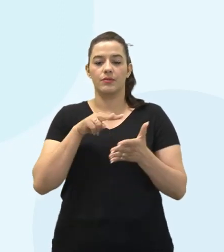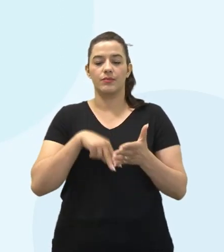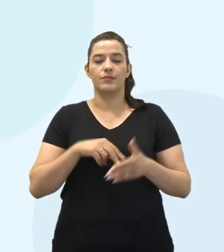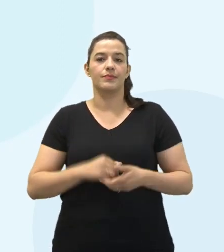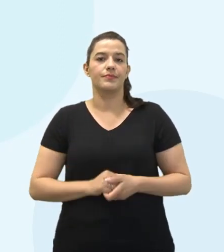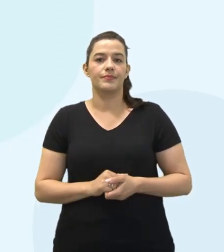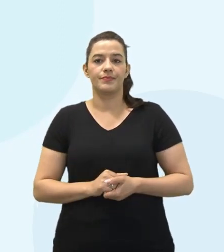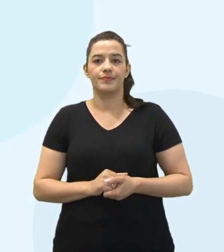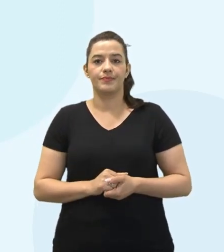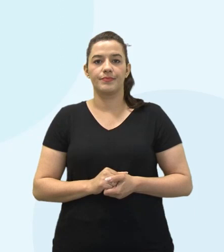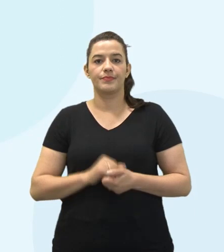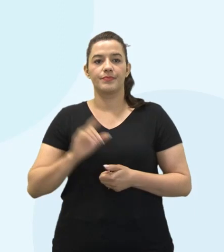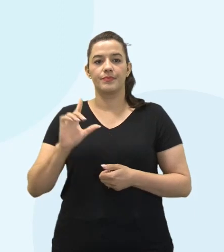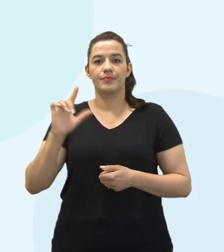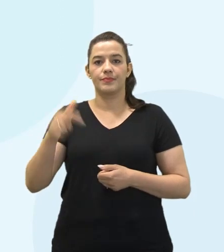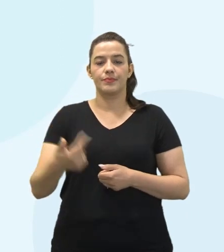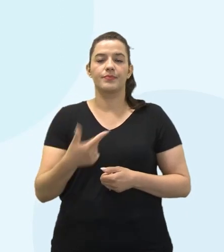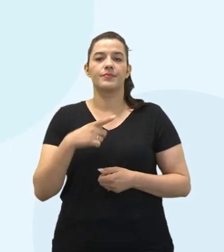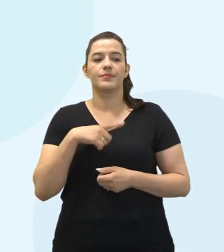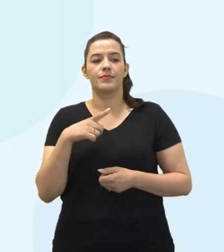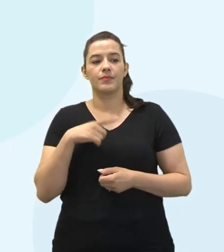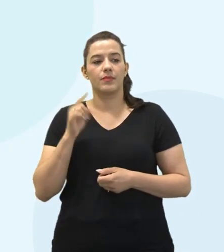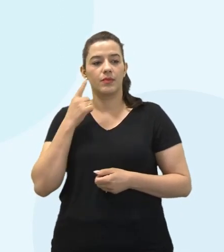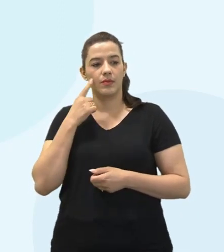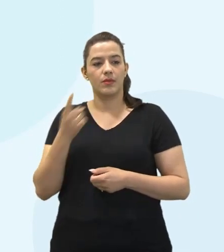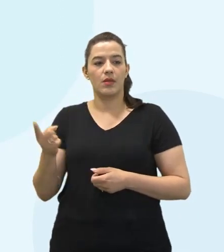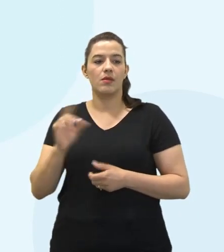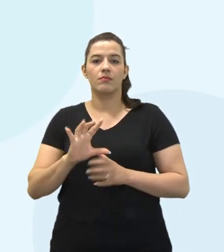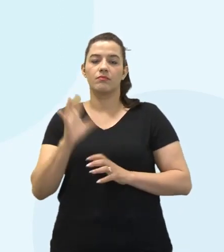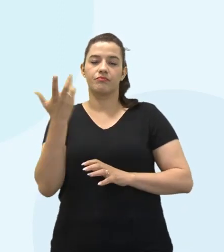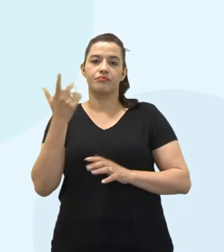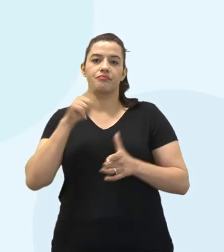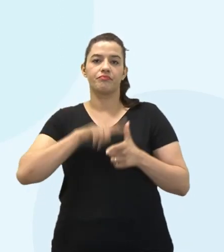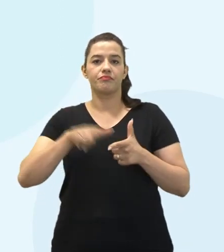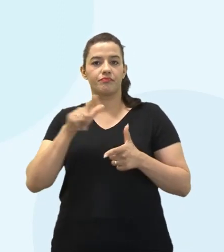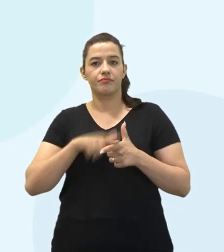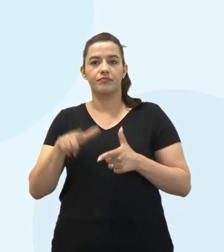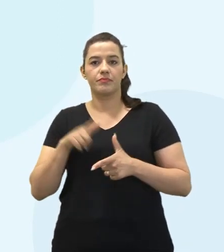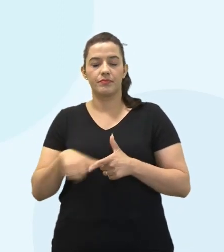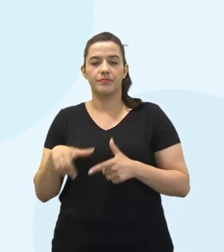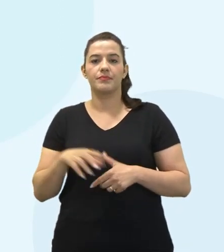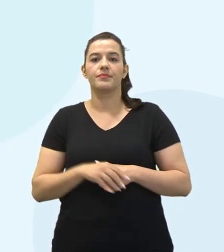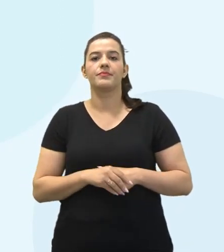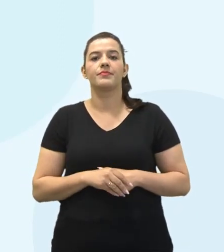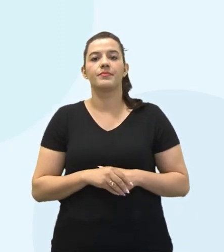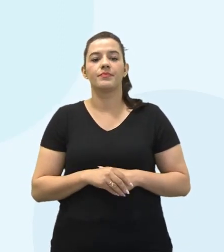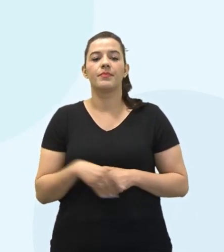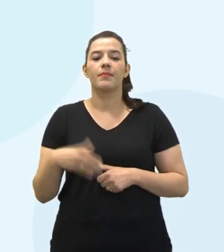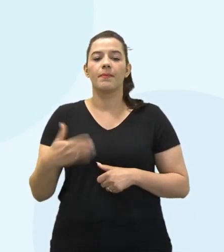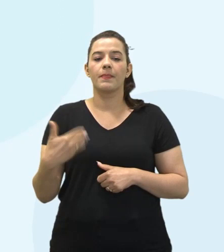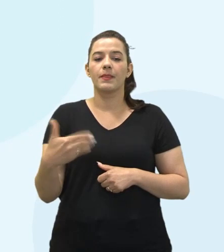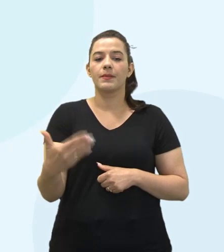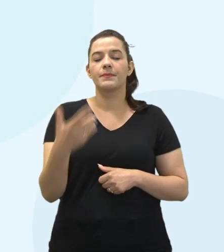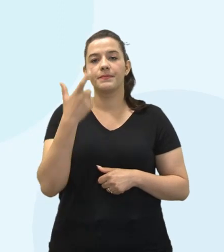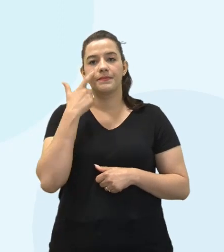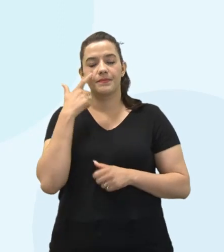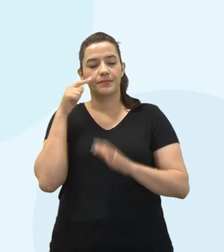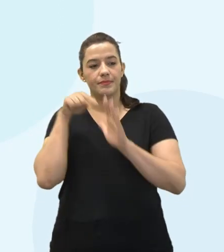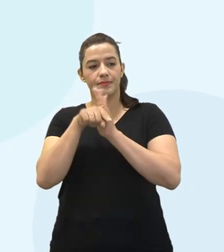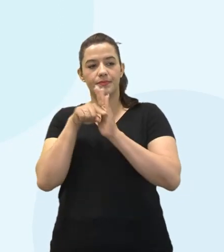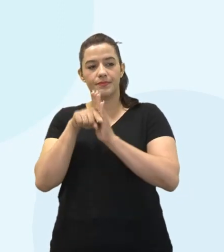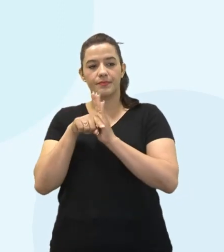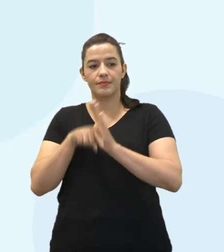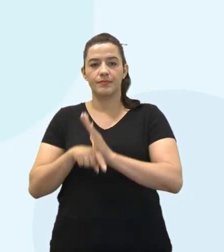a próxima etapa é a resolução do problema né e seguindo observarem